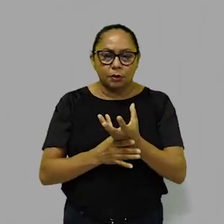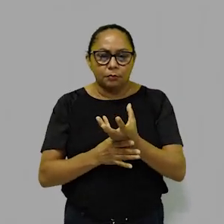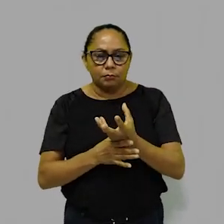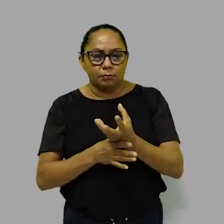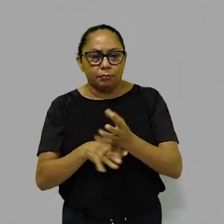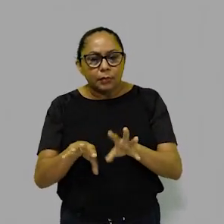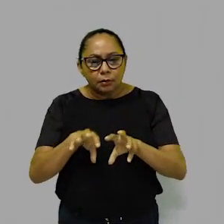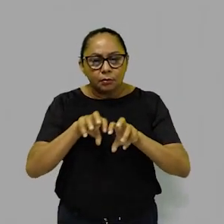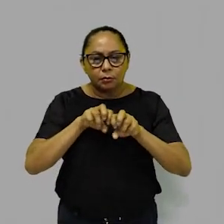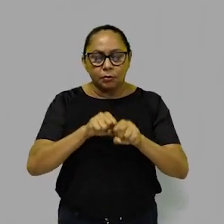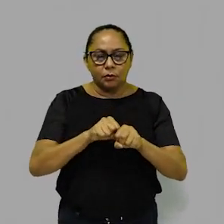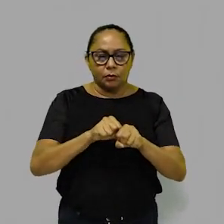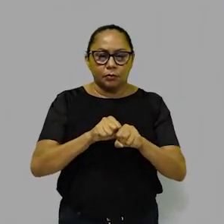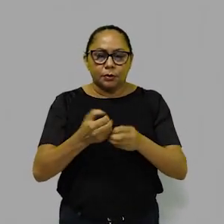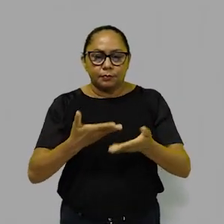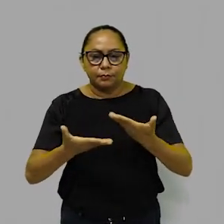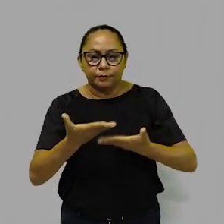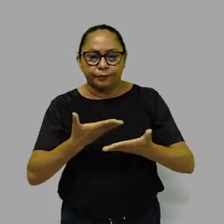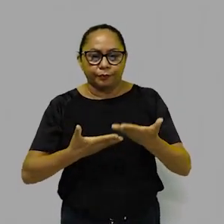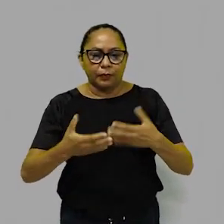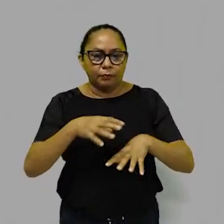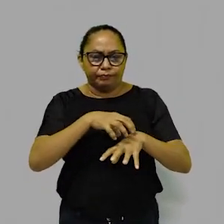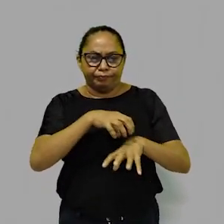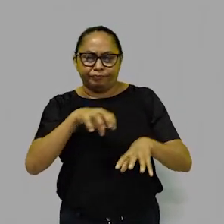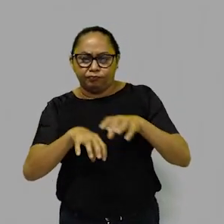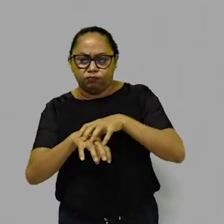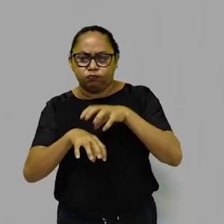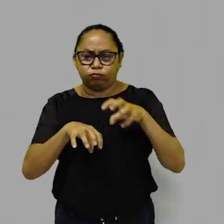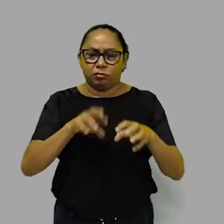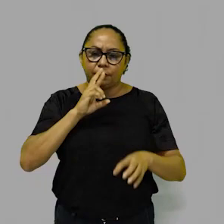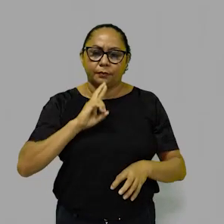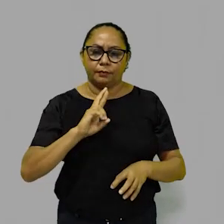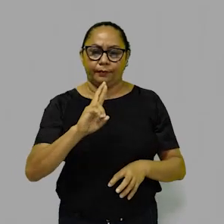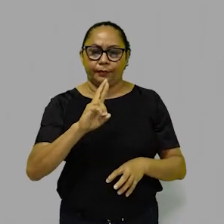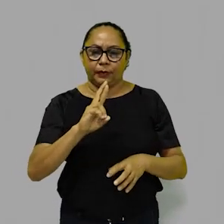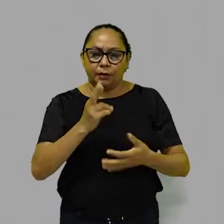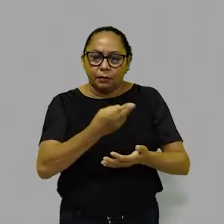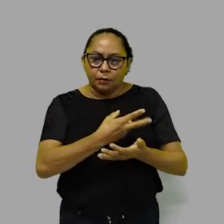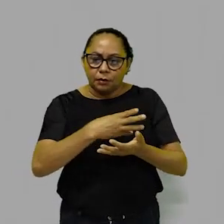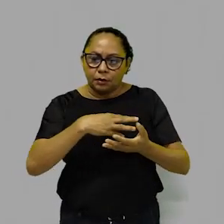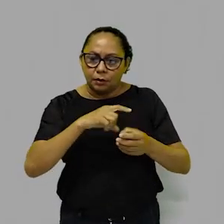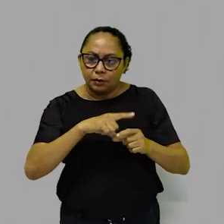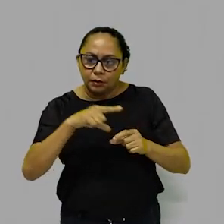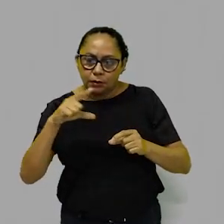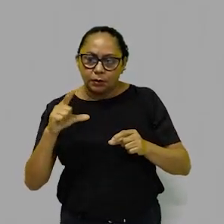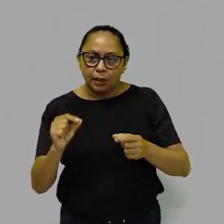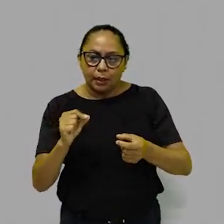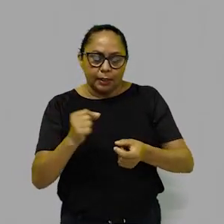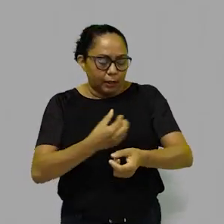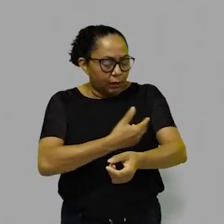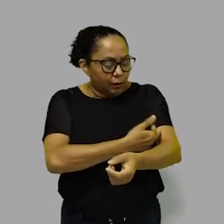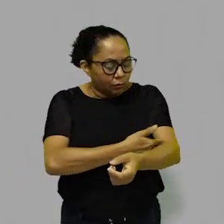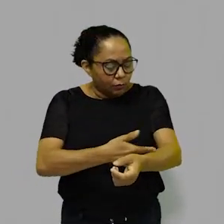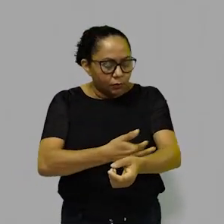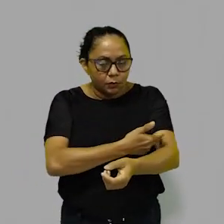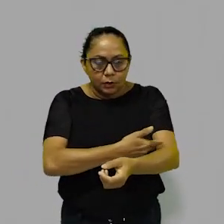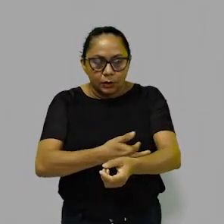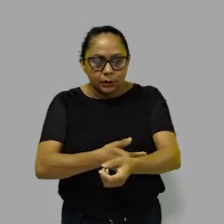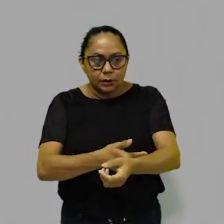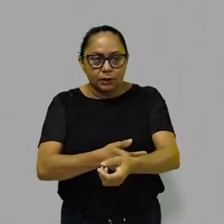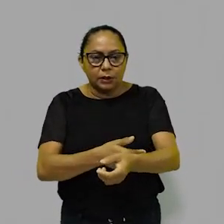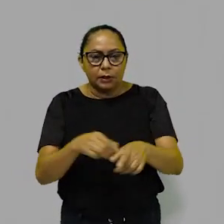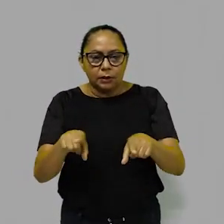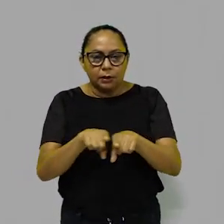os mediadores inflamatórios, né? Resultando em uma saída do plasma e leucócitos